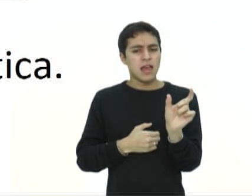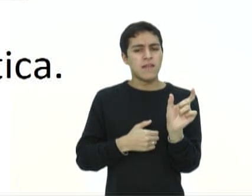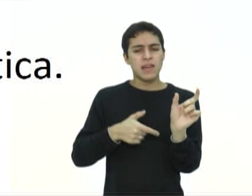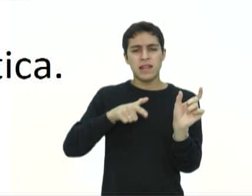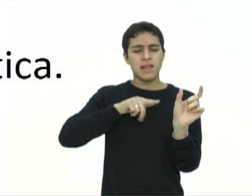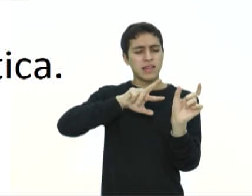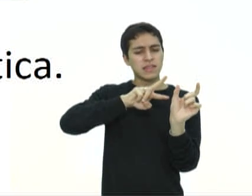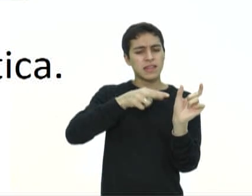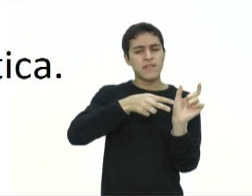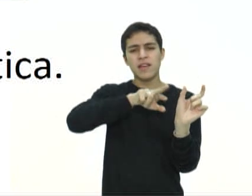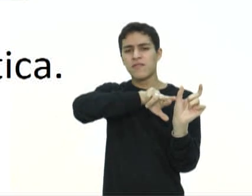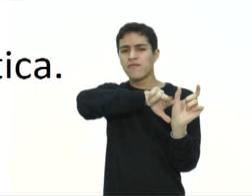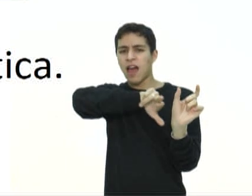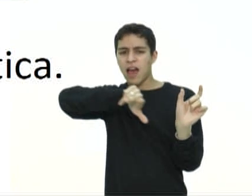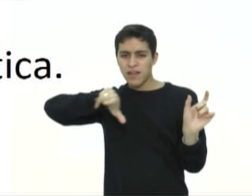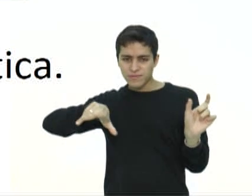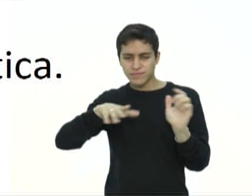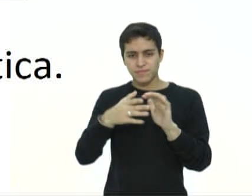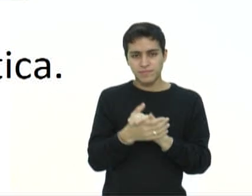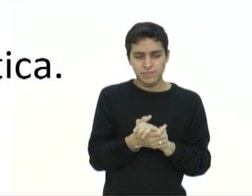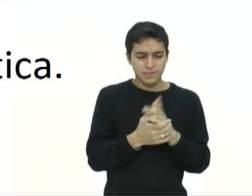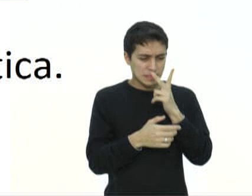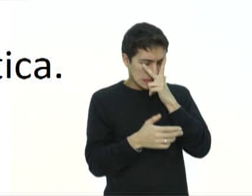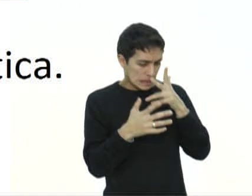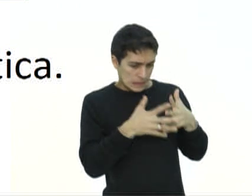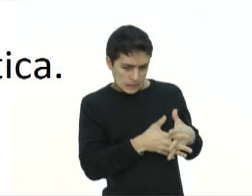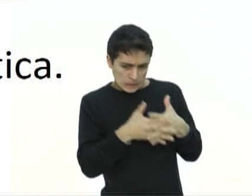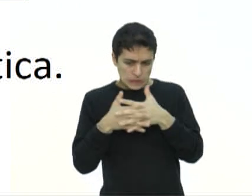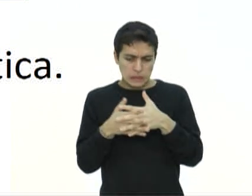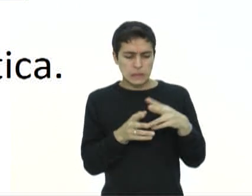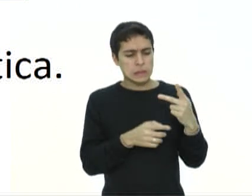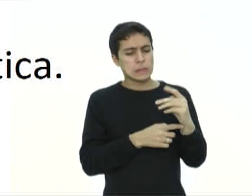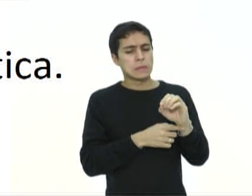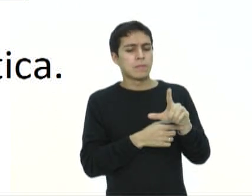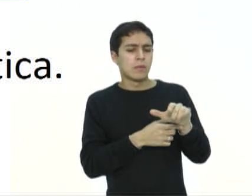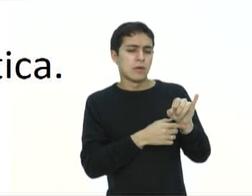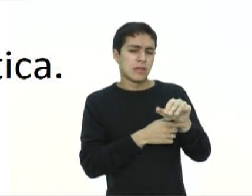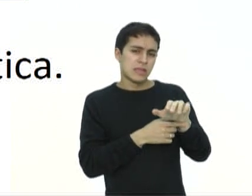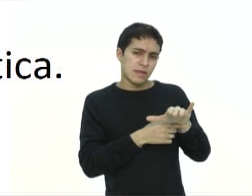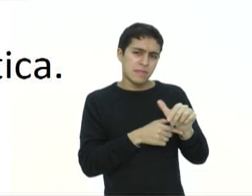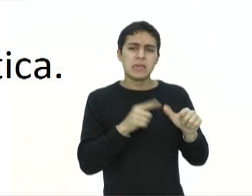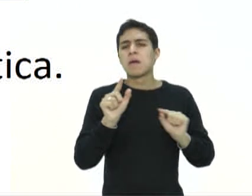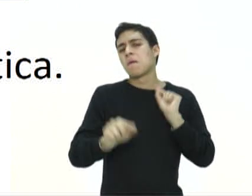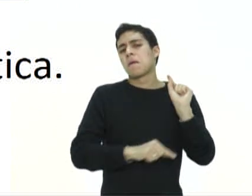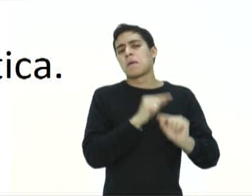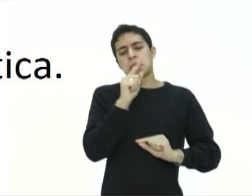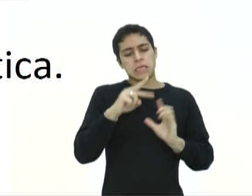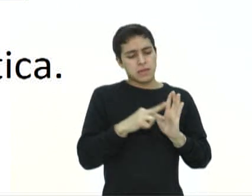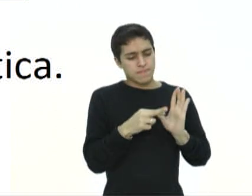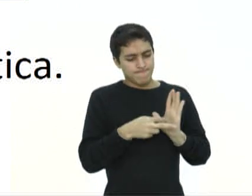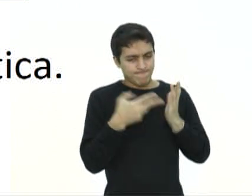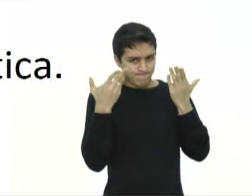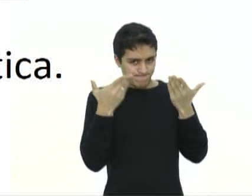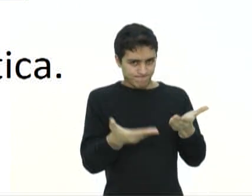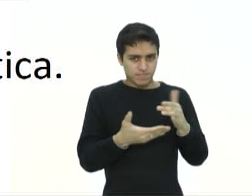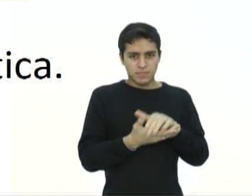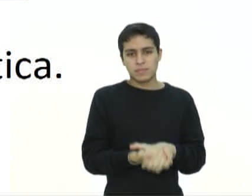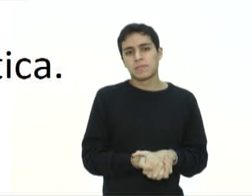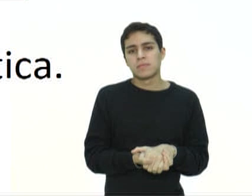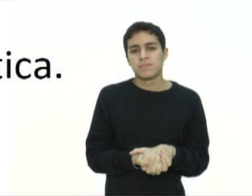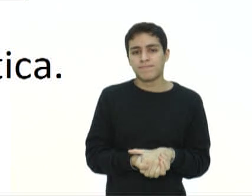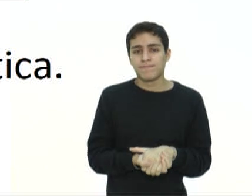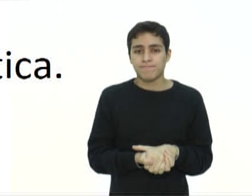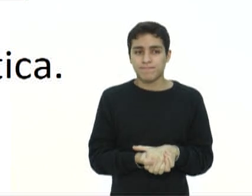Que são? Não, parece complicado, polissemia, polissêmica, o que será que é isso? Né?